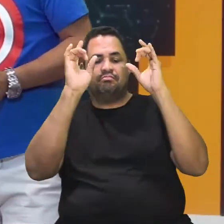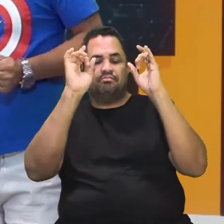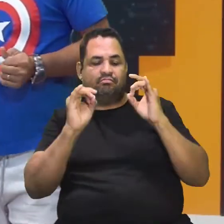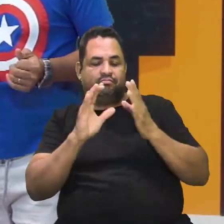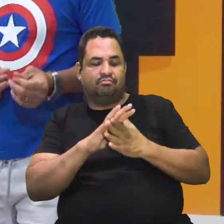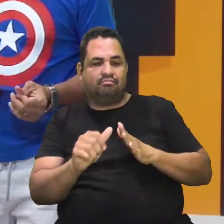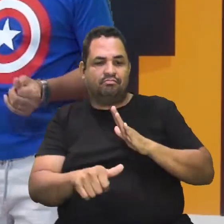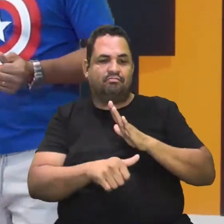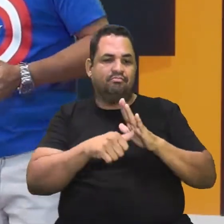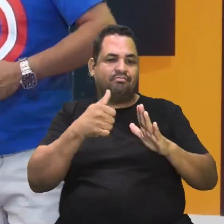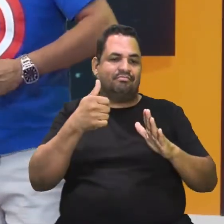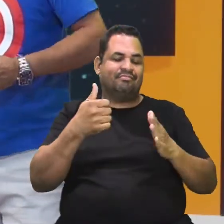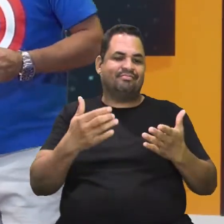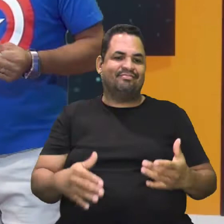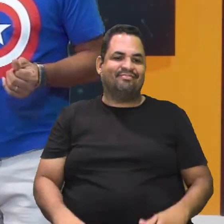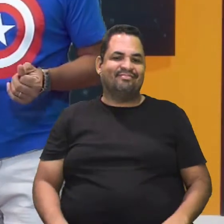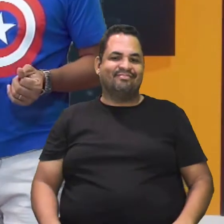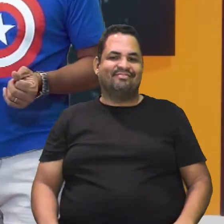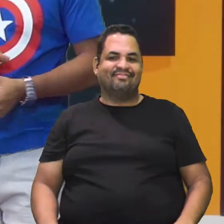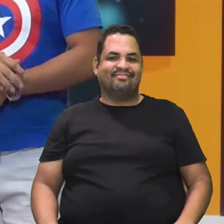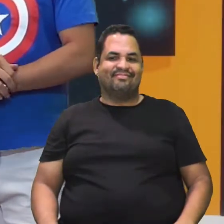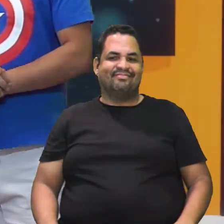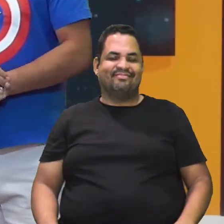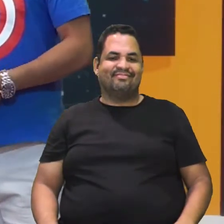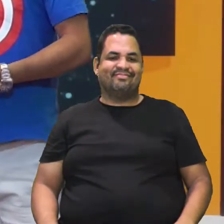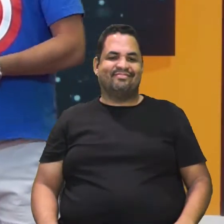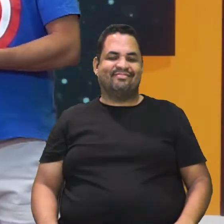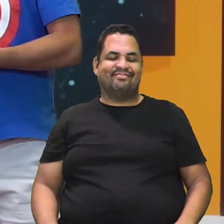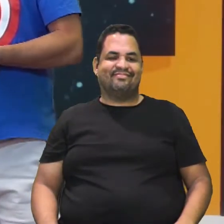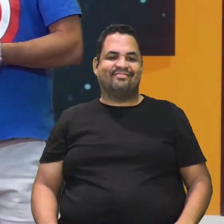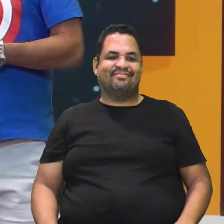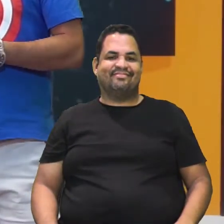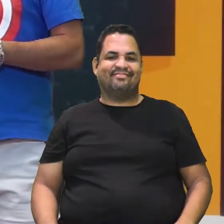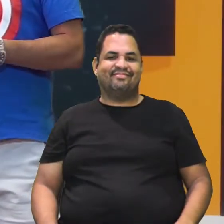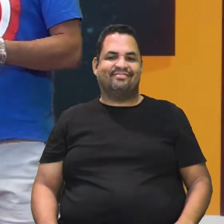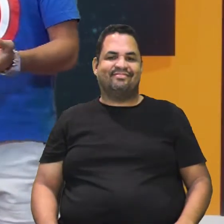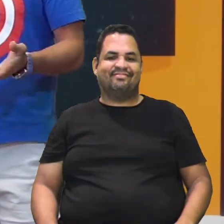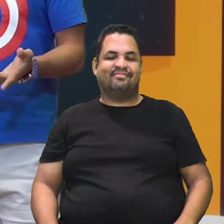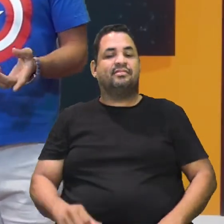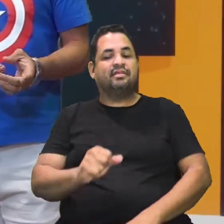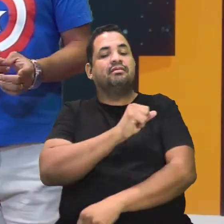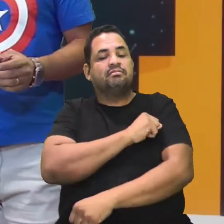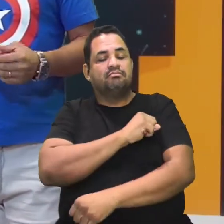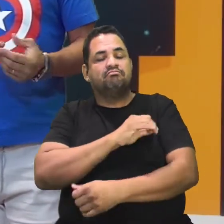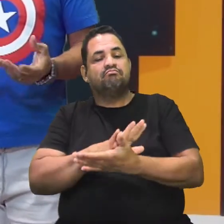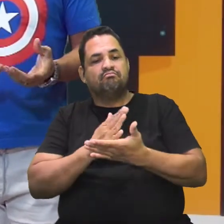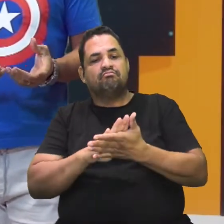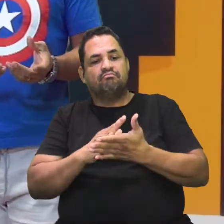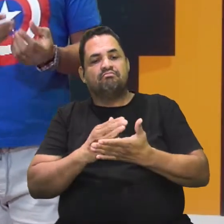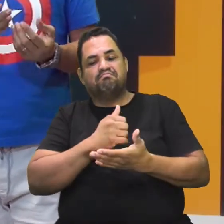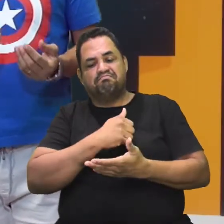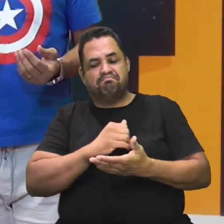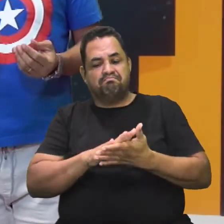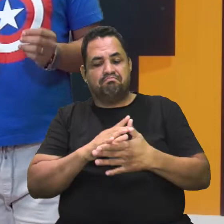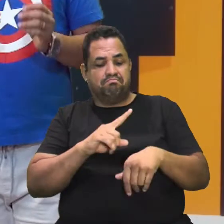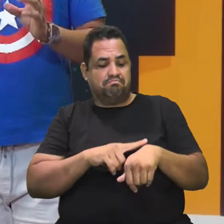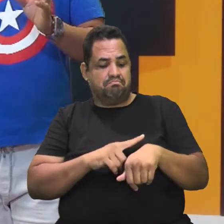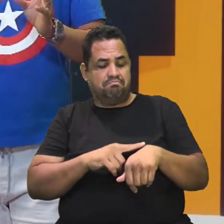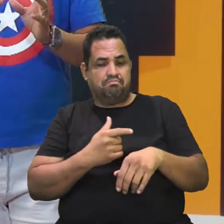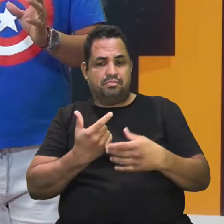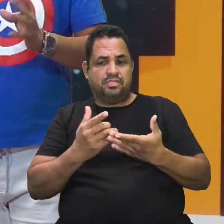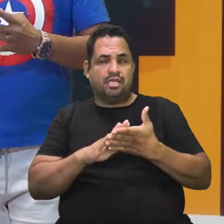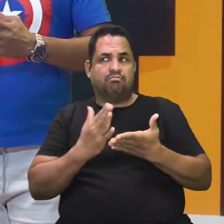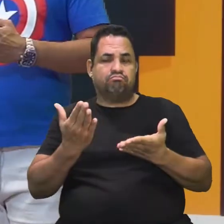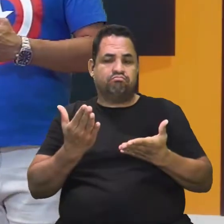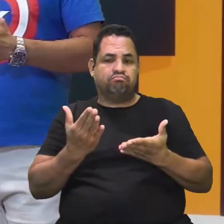detalhes primeiro. Então, tem que ficar atento aos detalhes mesmo. E tá? isso o aluno ganha tempo, porque se ele sabe os detalhes, ele leu a questão, ele